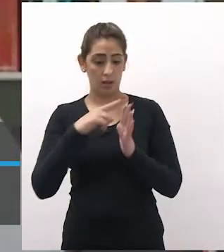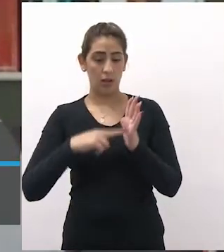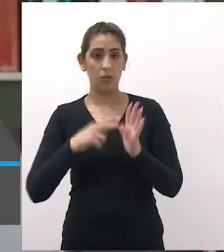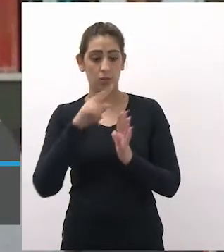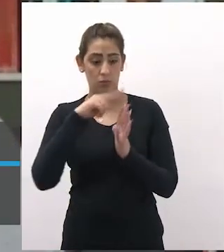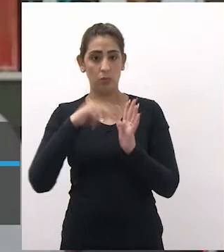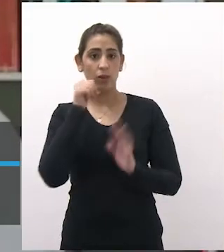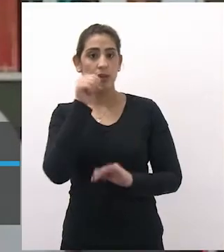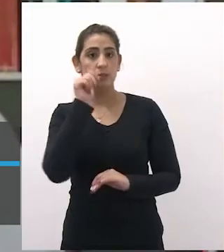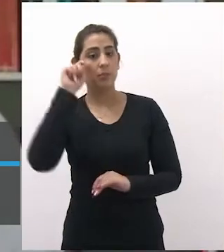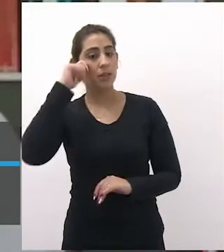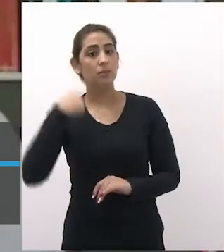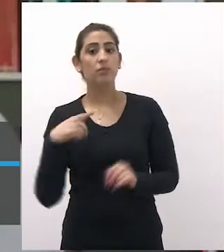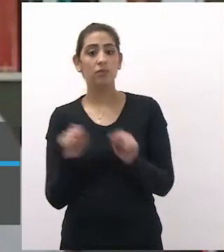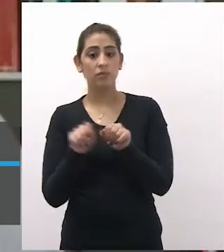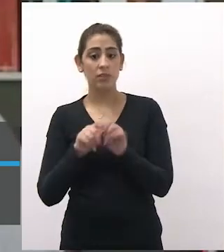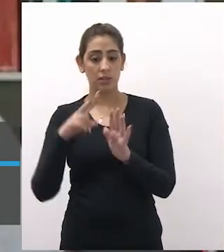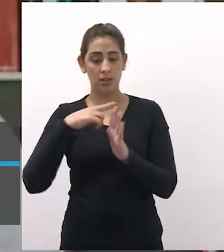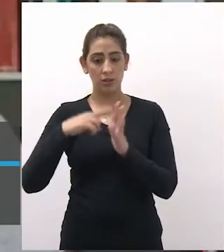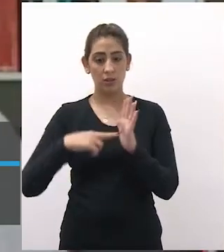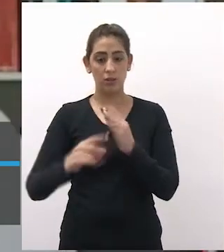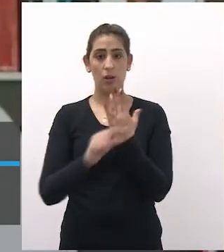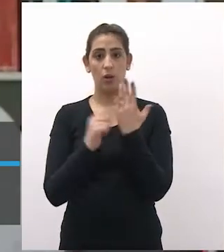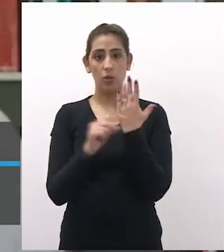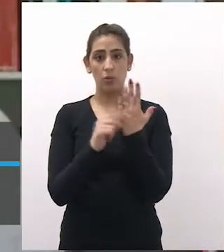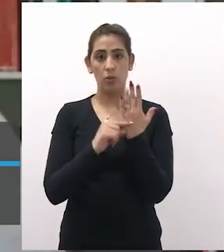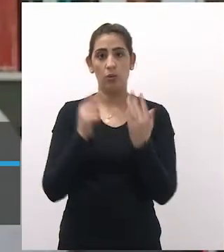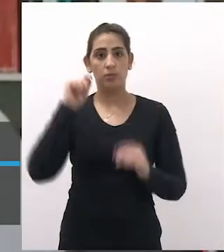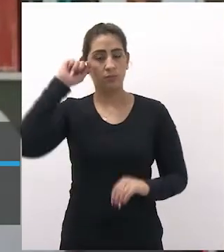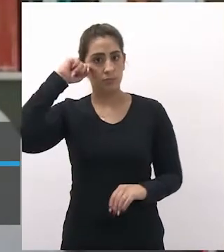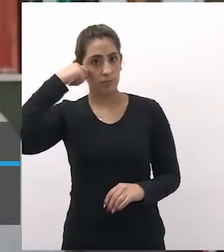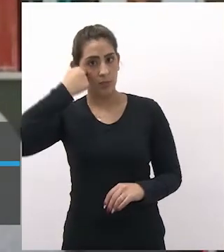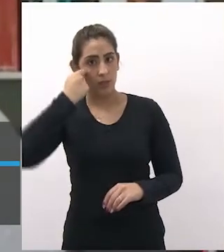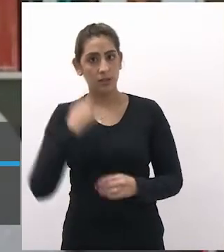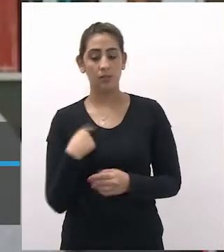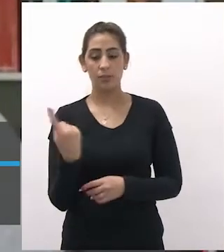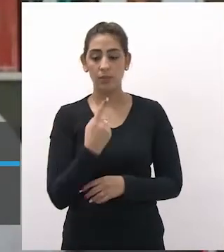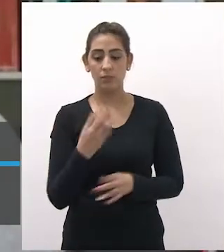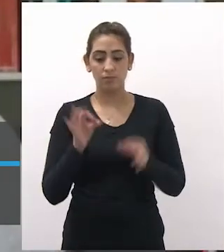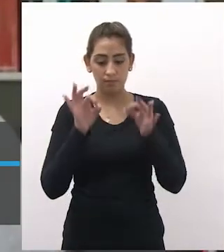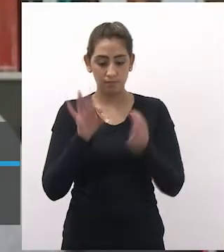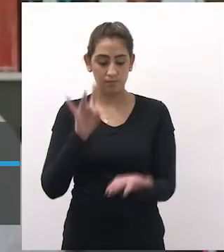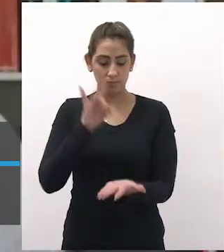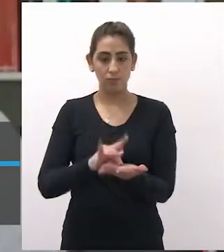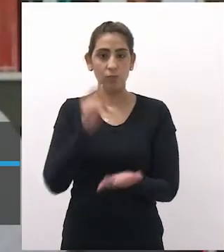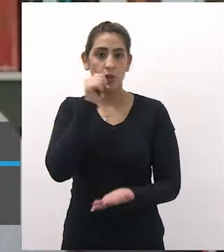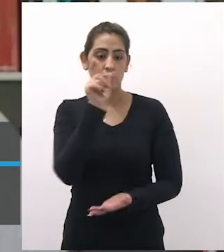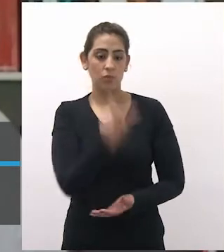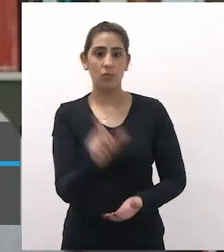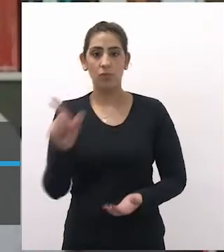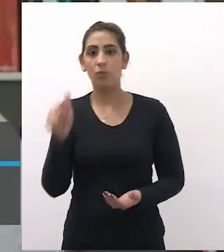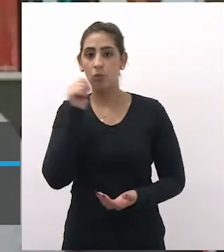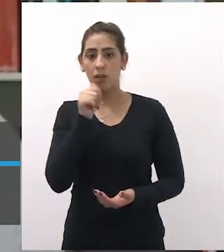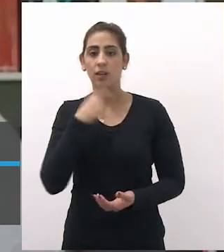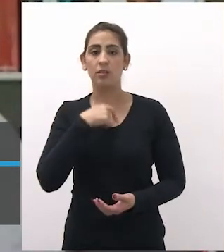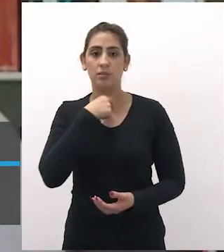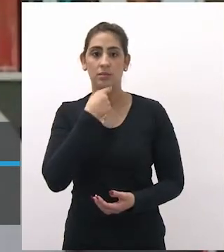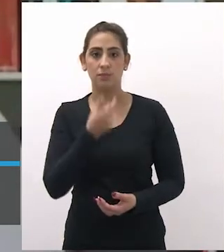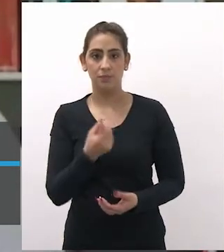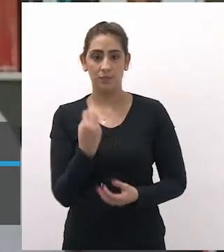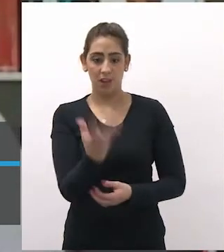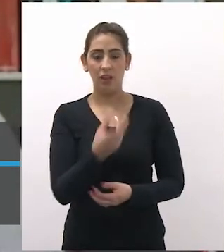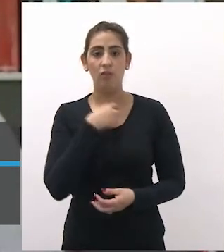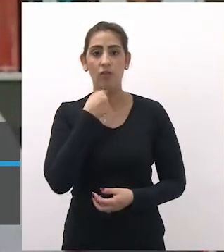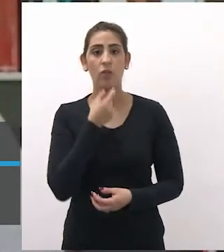leitura e discussão de obras de autoras pretas, com o intuito de potencializar as vozes dessas mulheres. Uma pesquisa